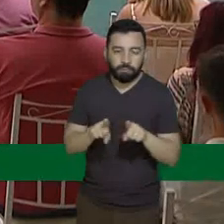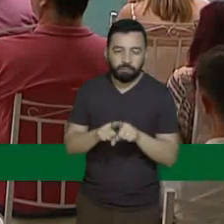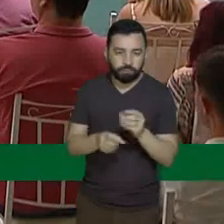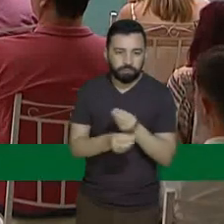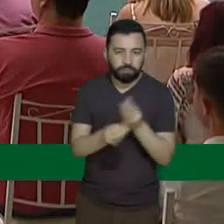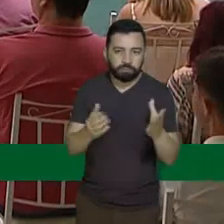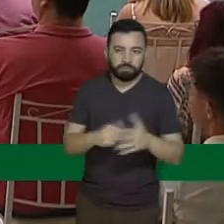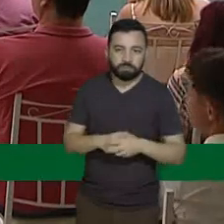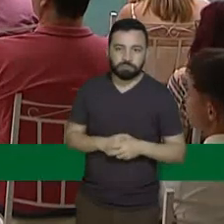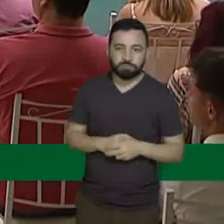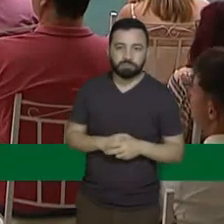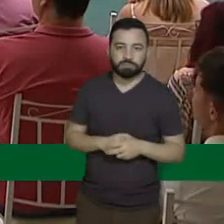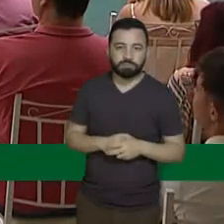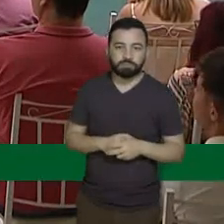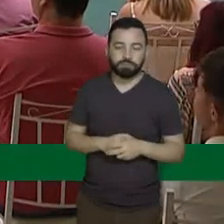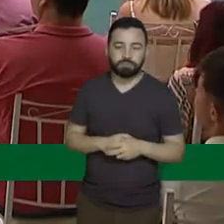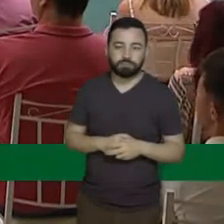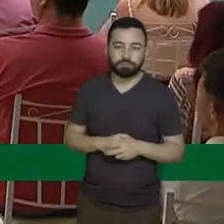Com a palavra, prefeito.